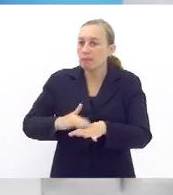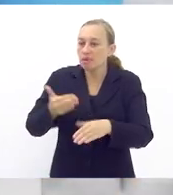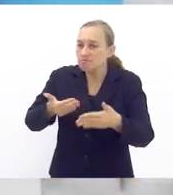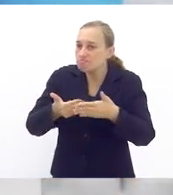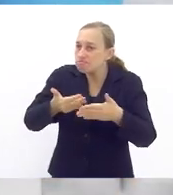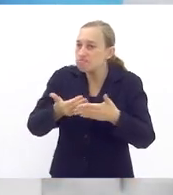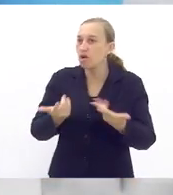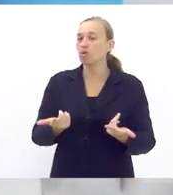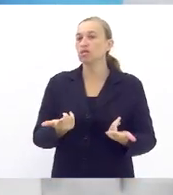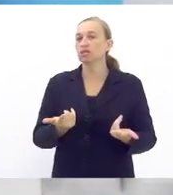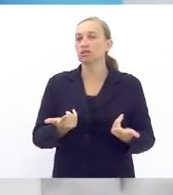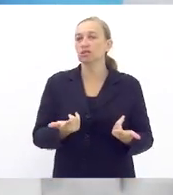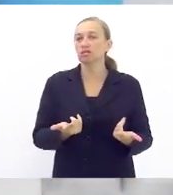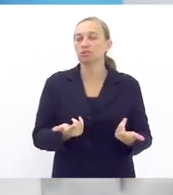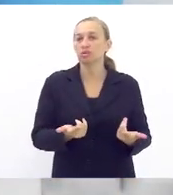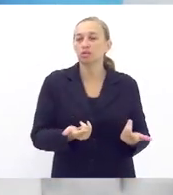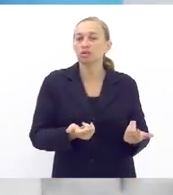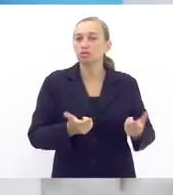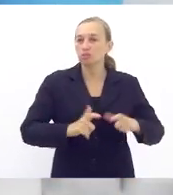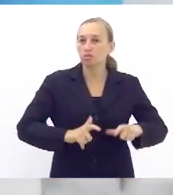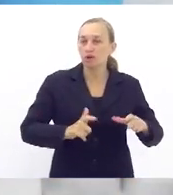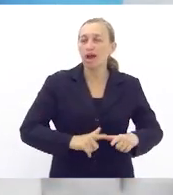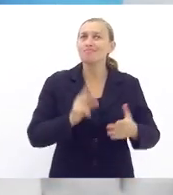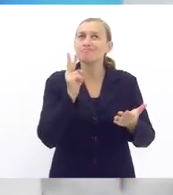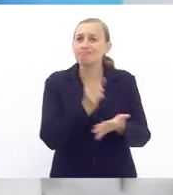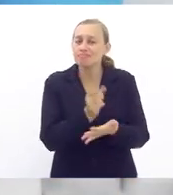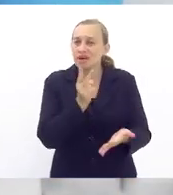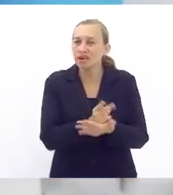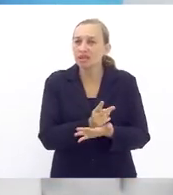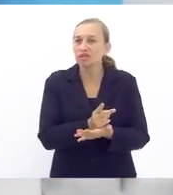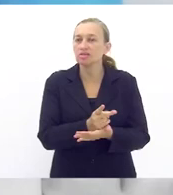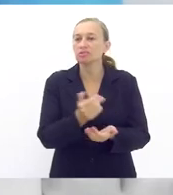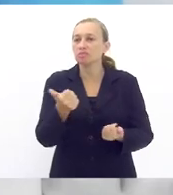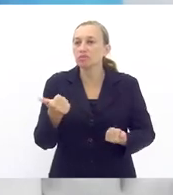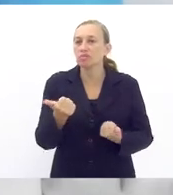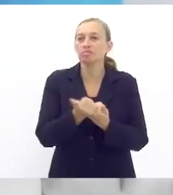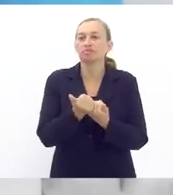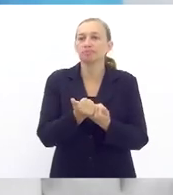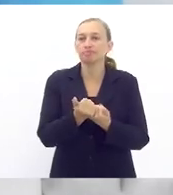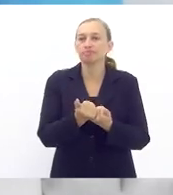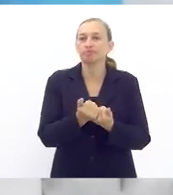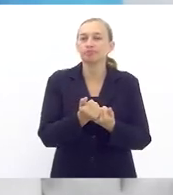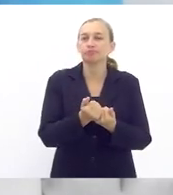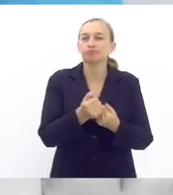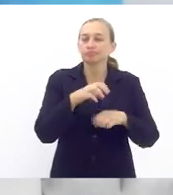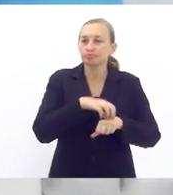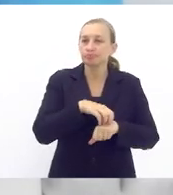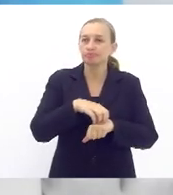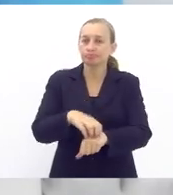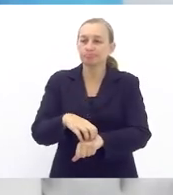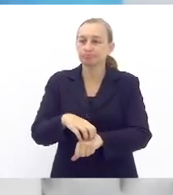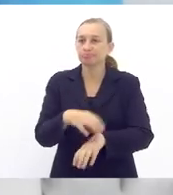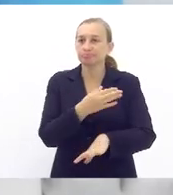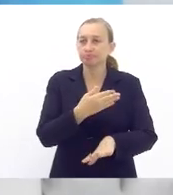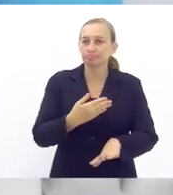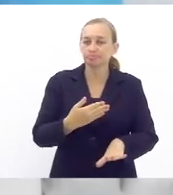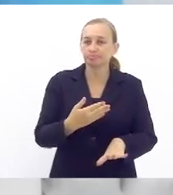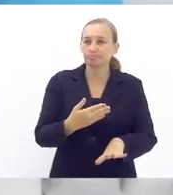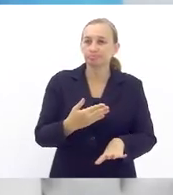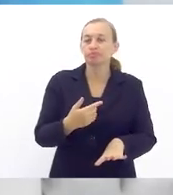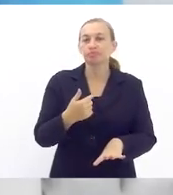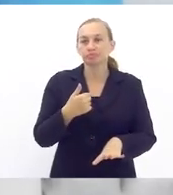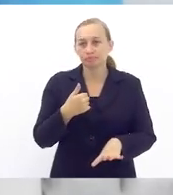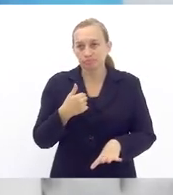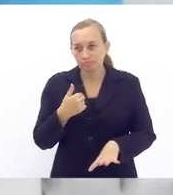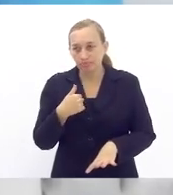próxima né já que mesmo a gente dando suporte de transporte né que até